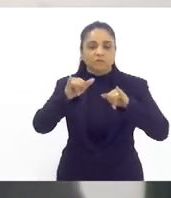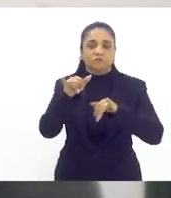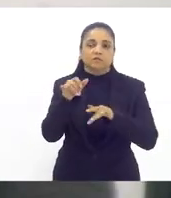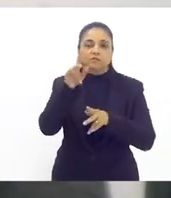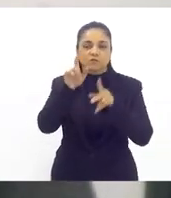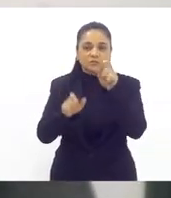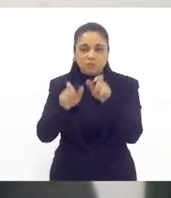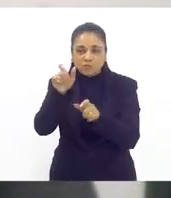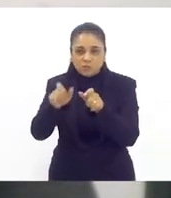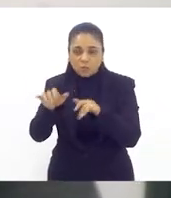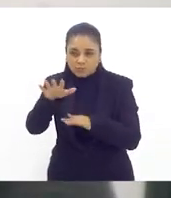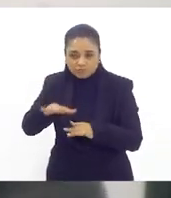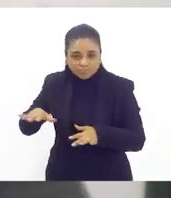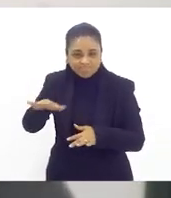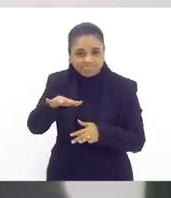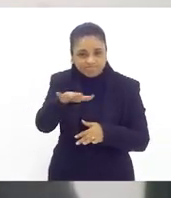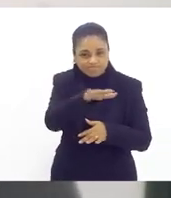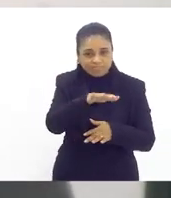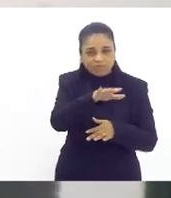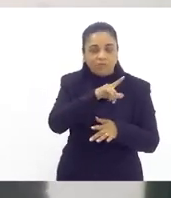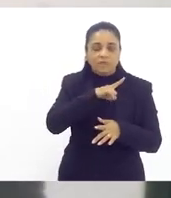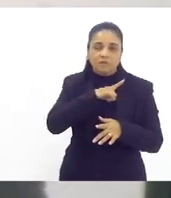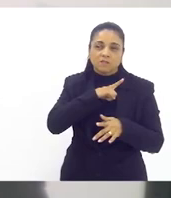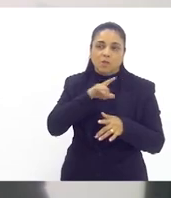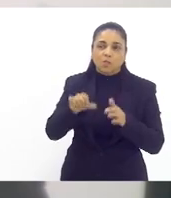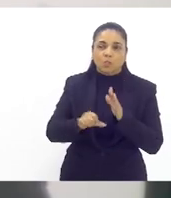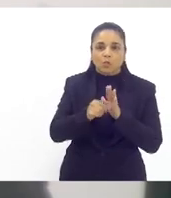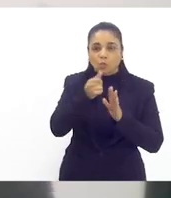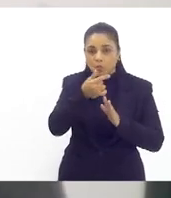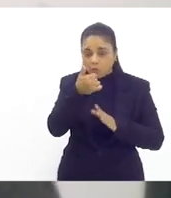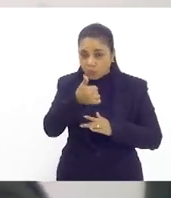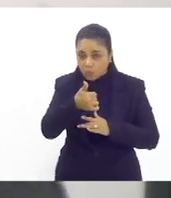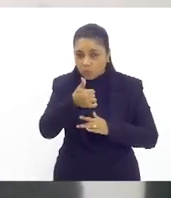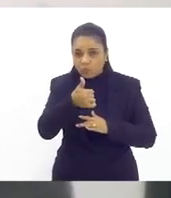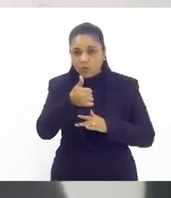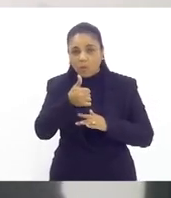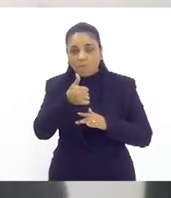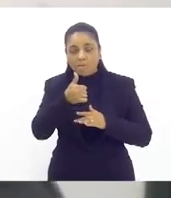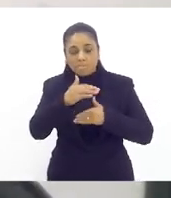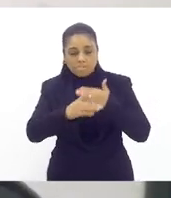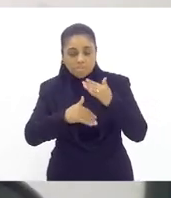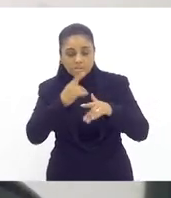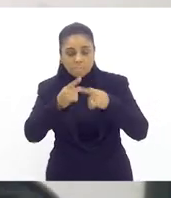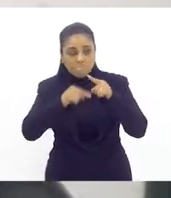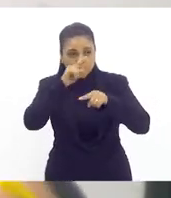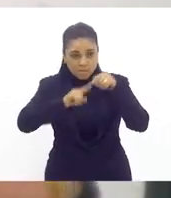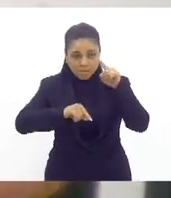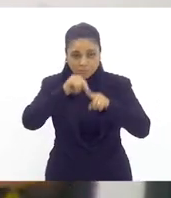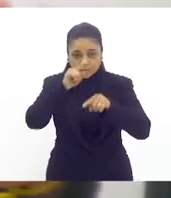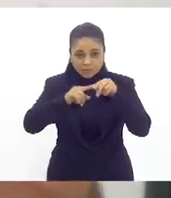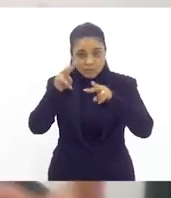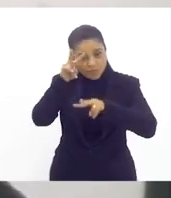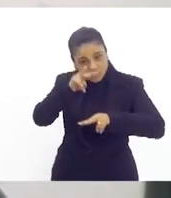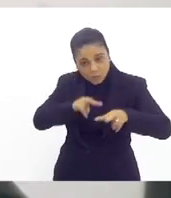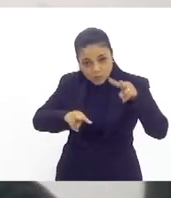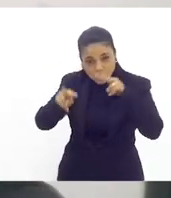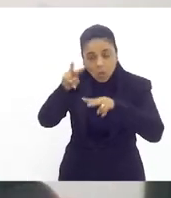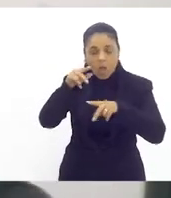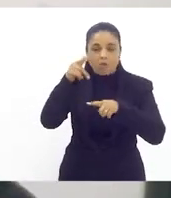inciso 1 por exemplo que vai tratar de produção audiovisual a produção audiovisual pode ser